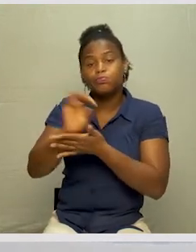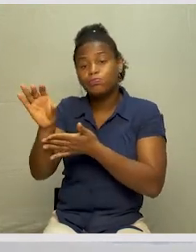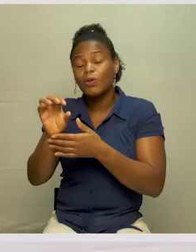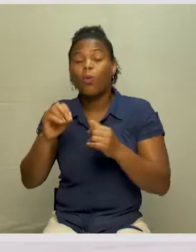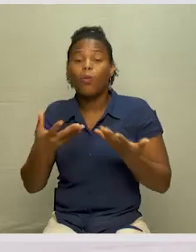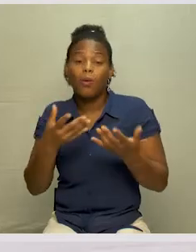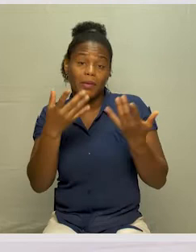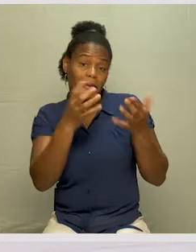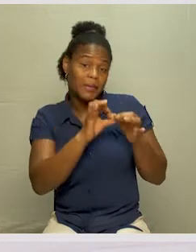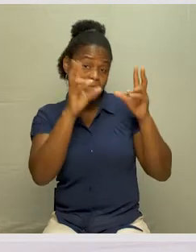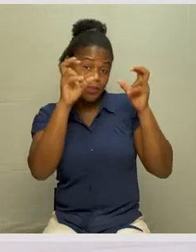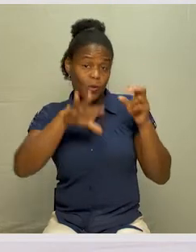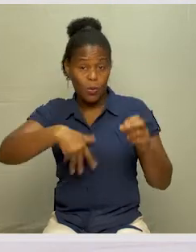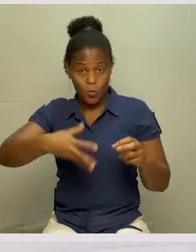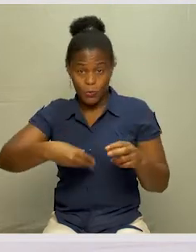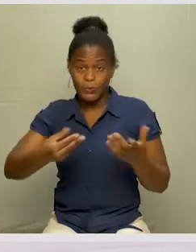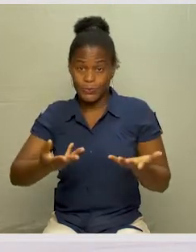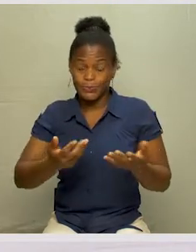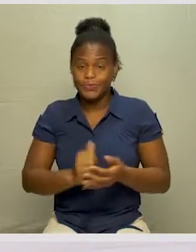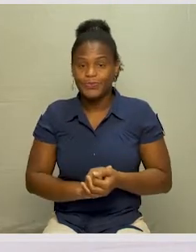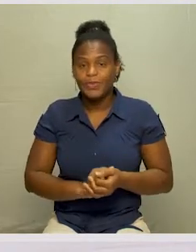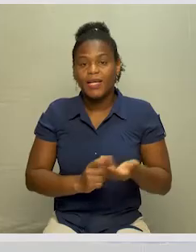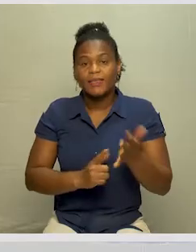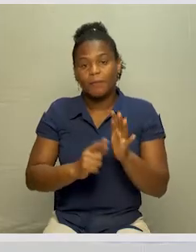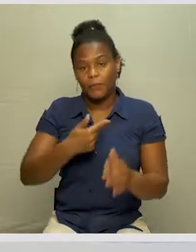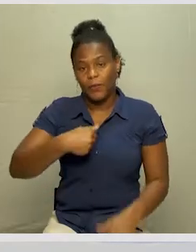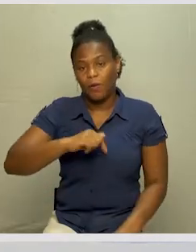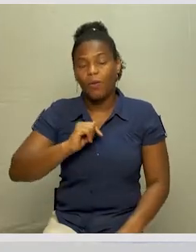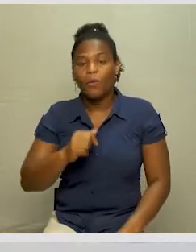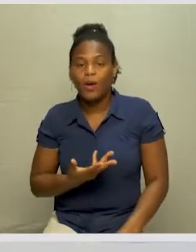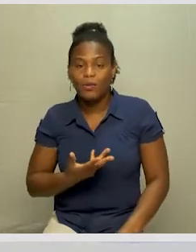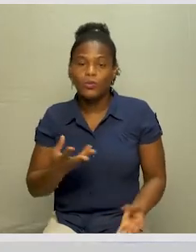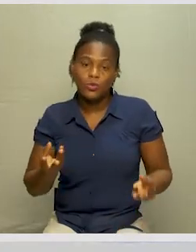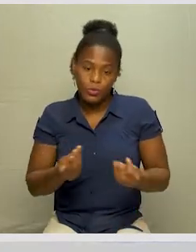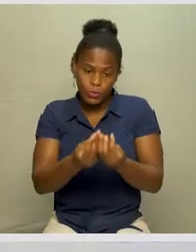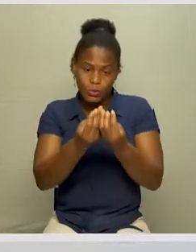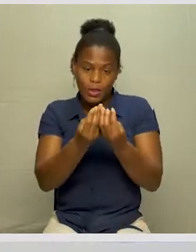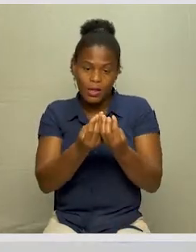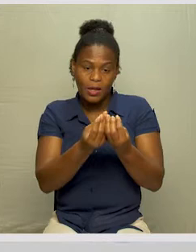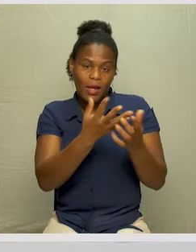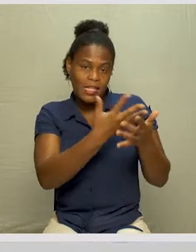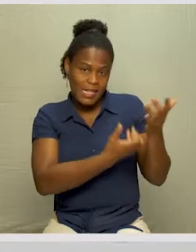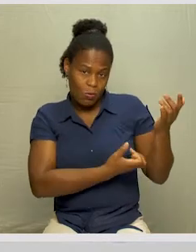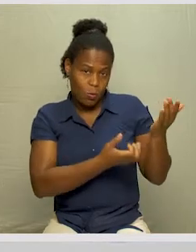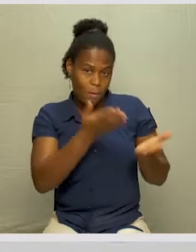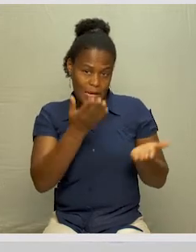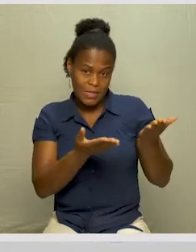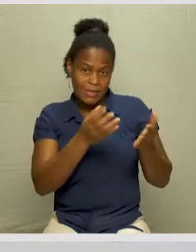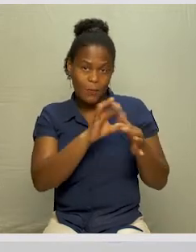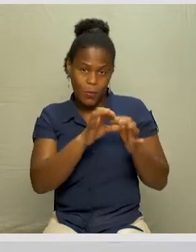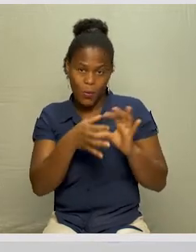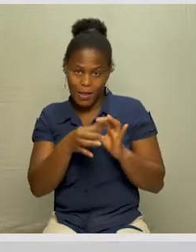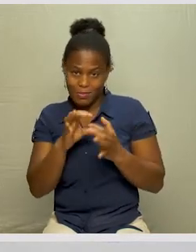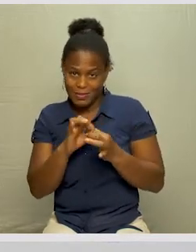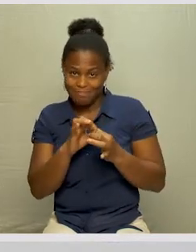resto do mundo. Nós temos, quando nós juntamos o saldo da balança